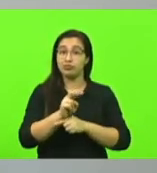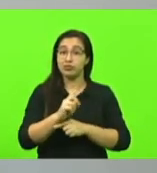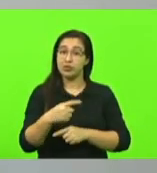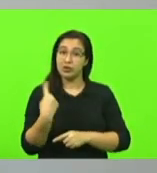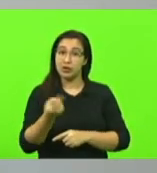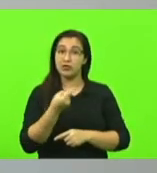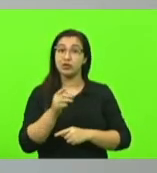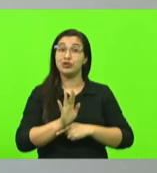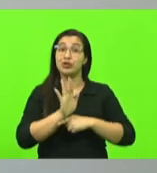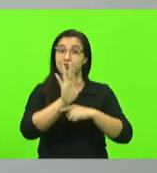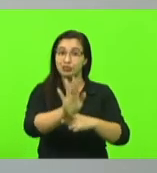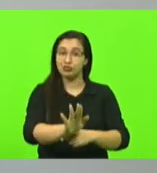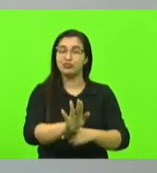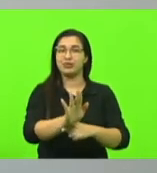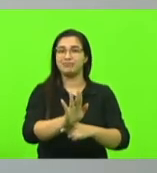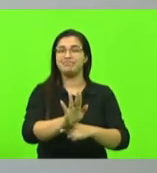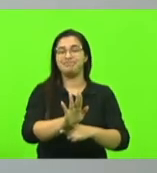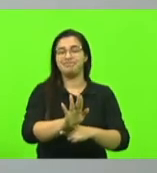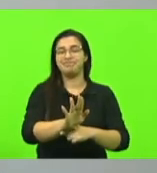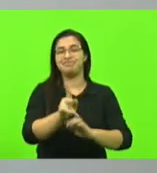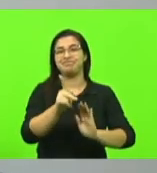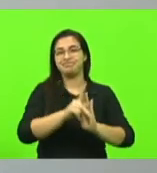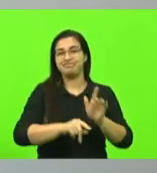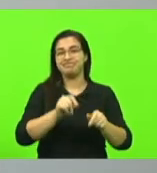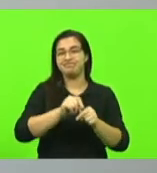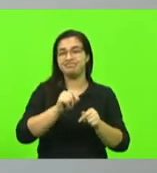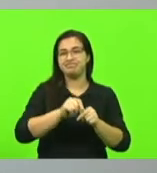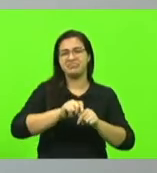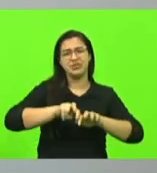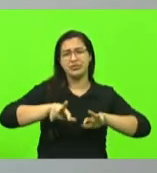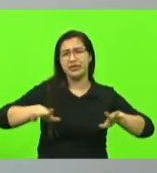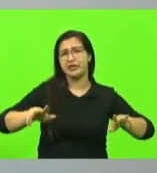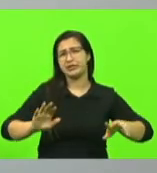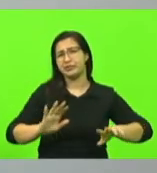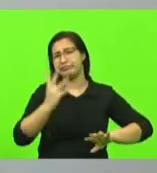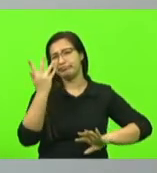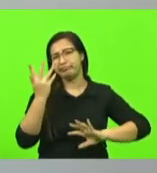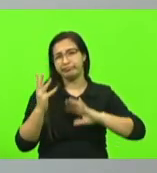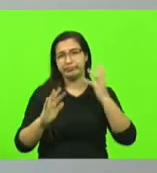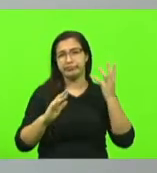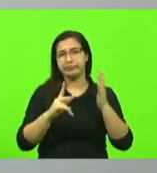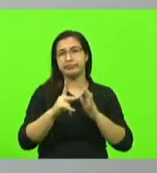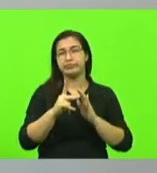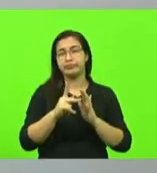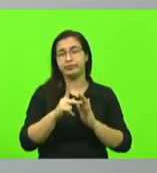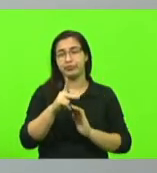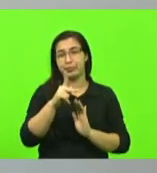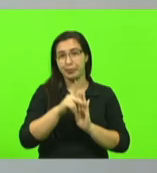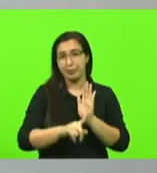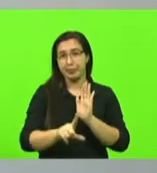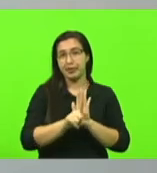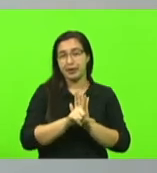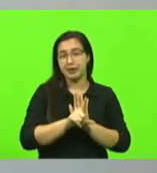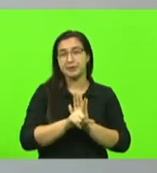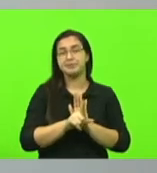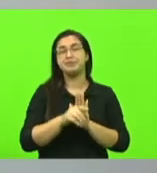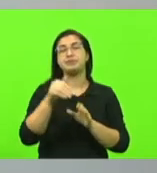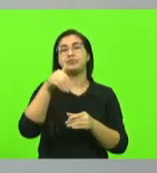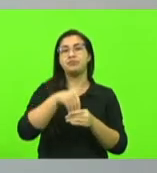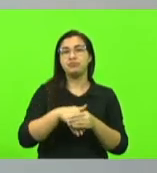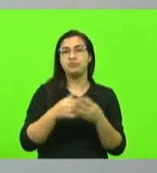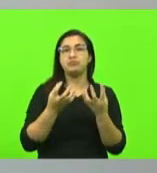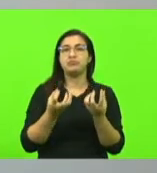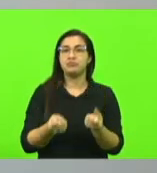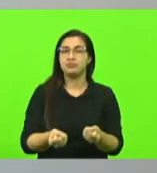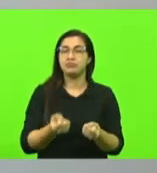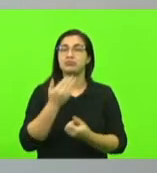nós agregamos várias situações nesse PL. Por isso, tenho meu voto de louvor, peço também